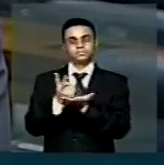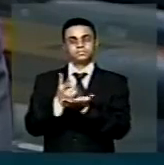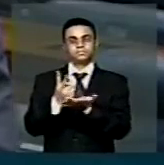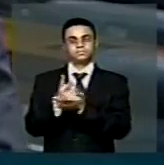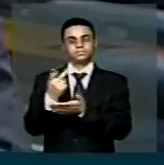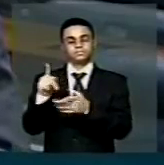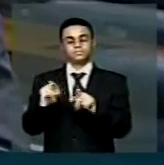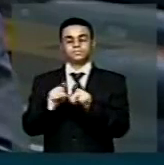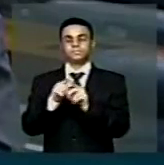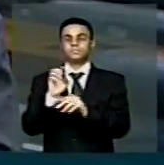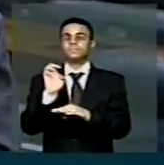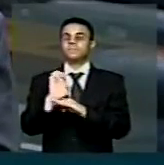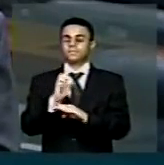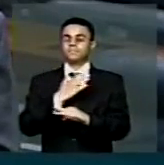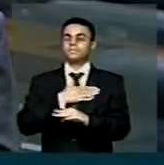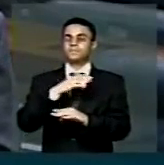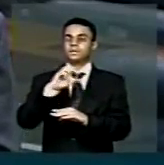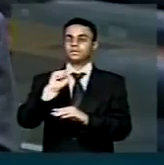que sempre